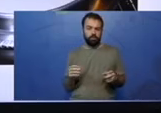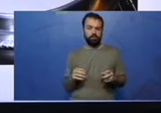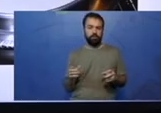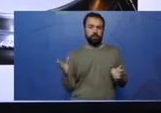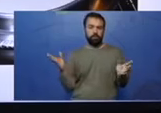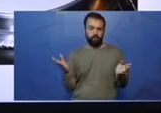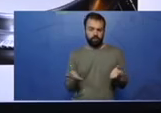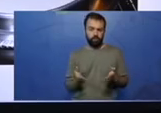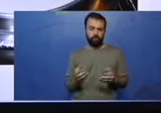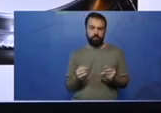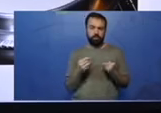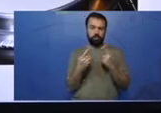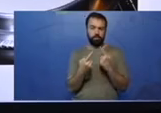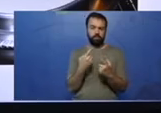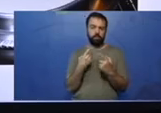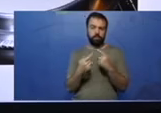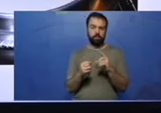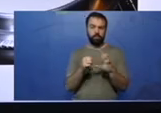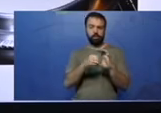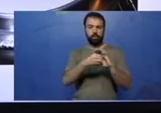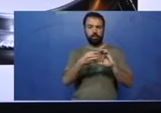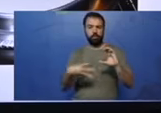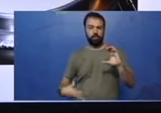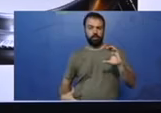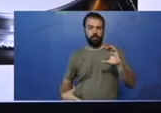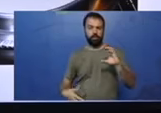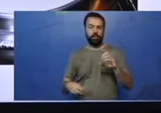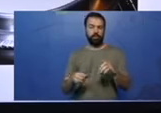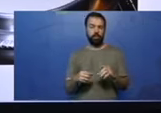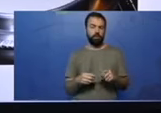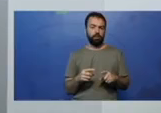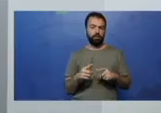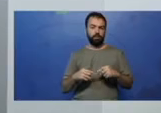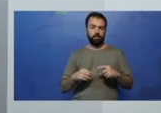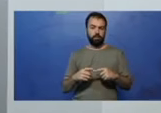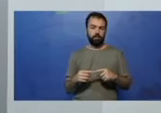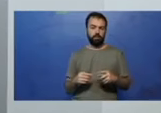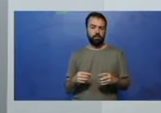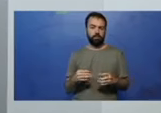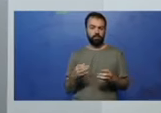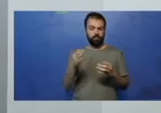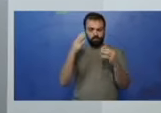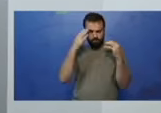características da matéria e eu conto com vocês na próxima aula. Até lá!